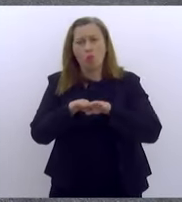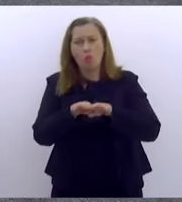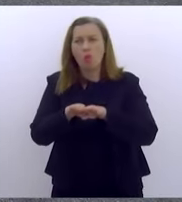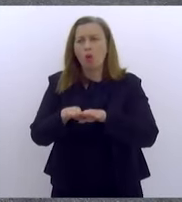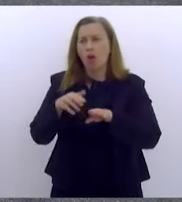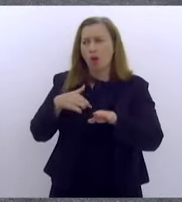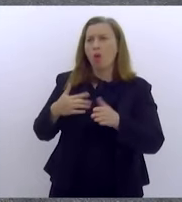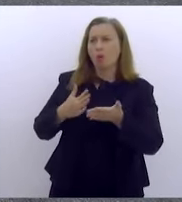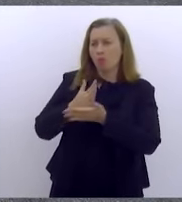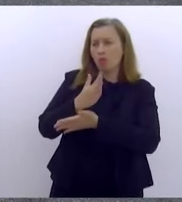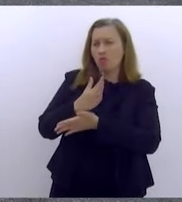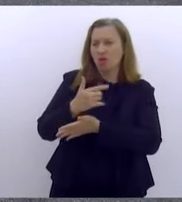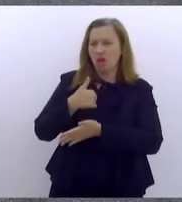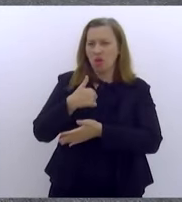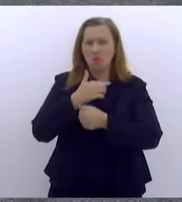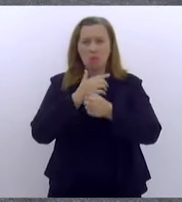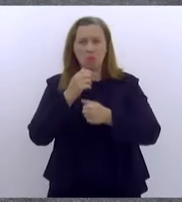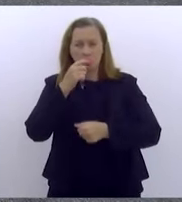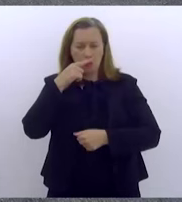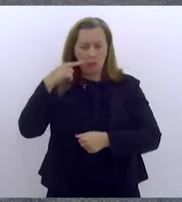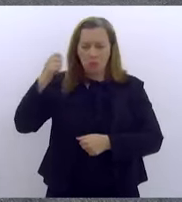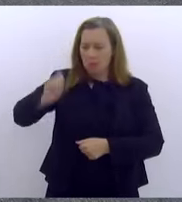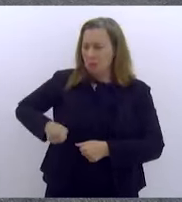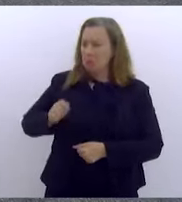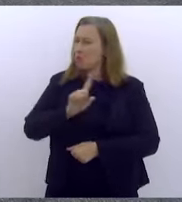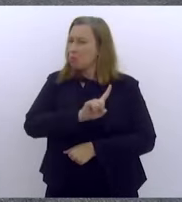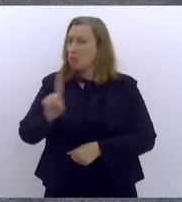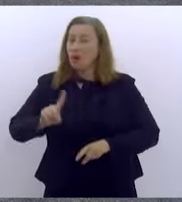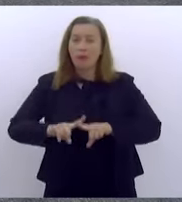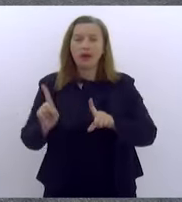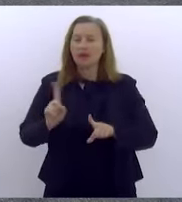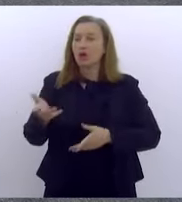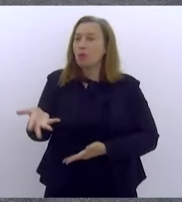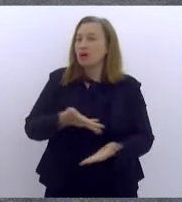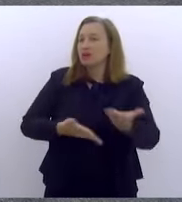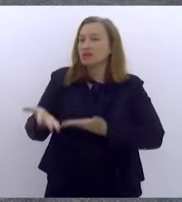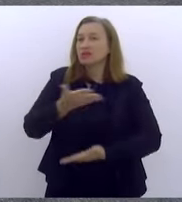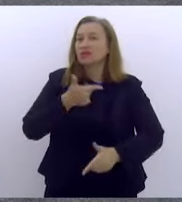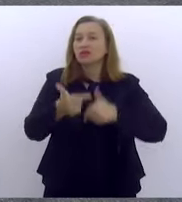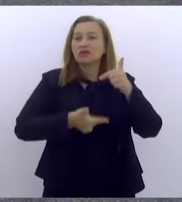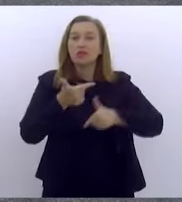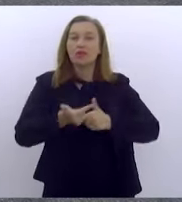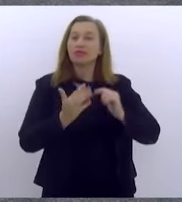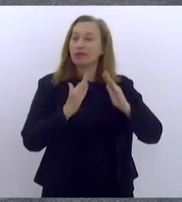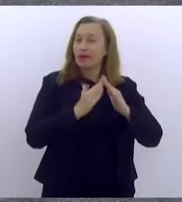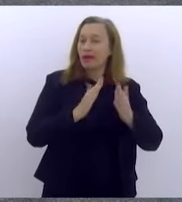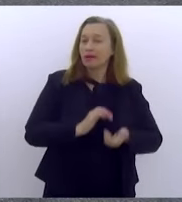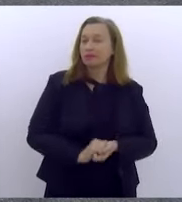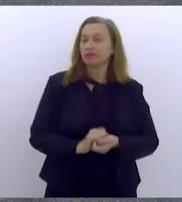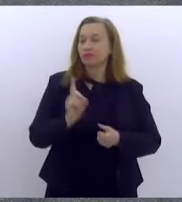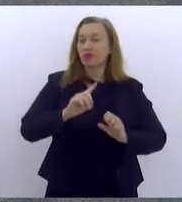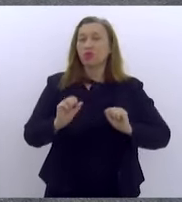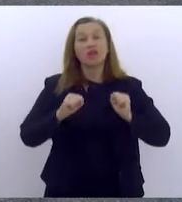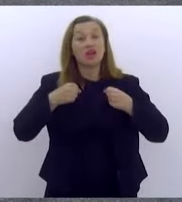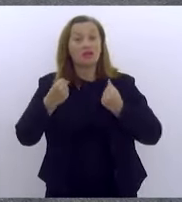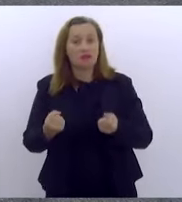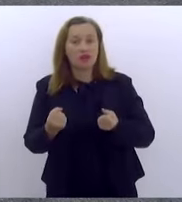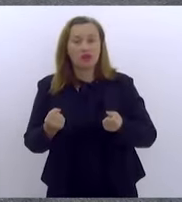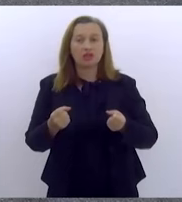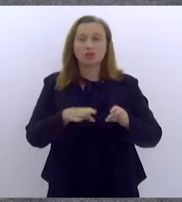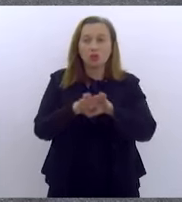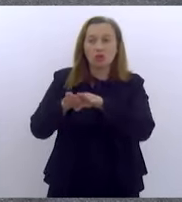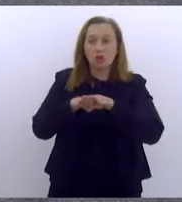sou machista, etc., mas não participam do trabalho de casa, não defendem o trabalho igual